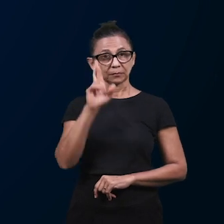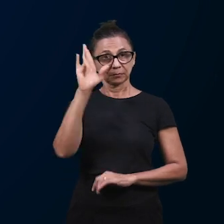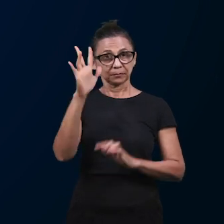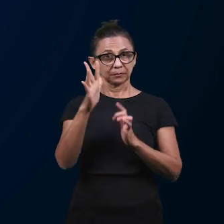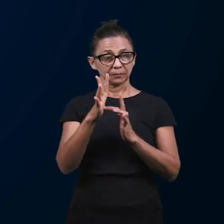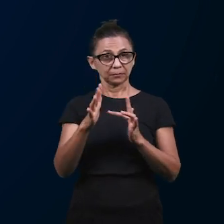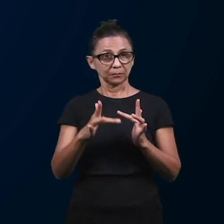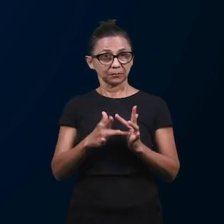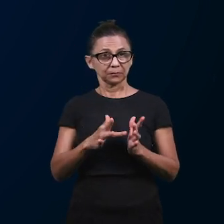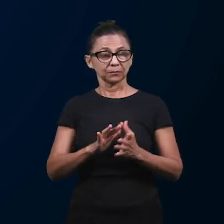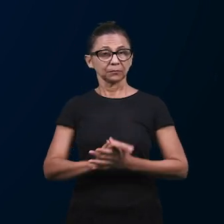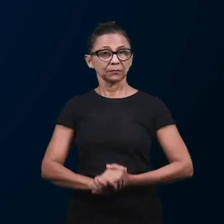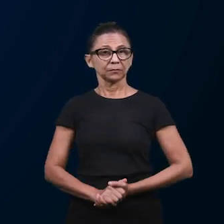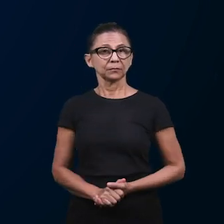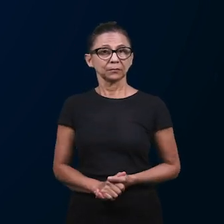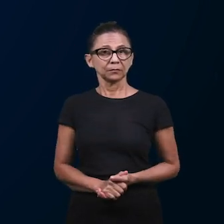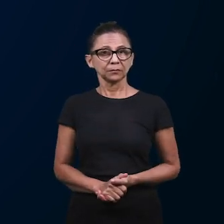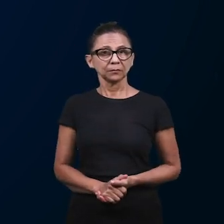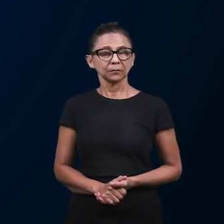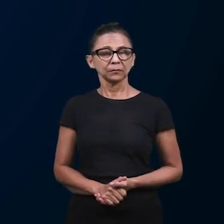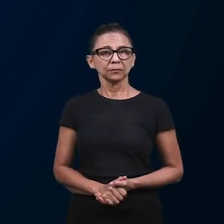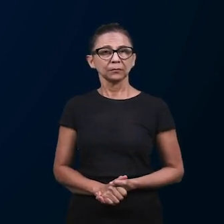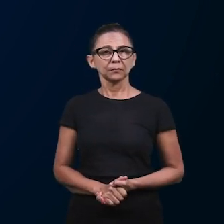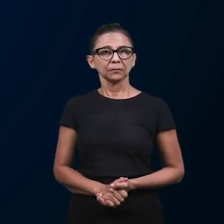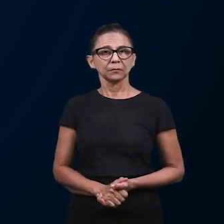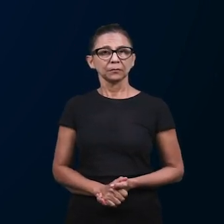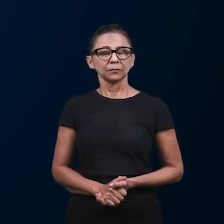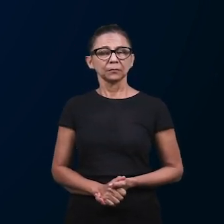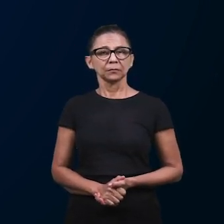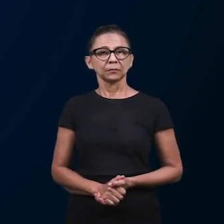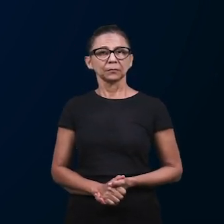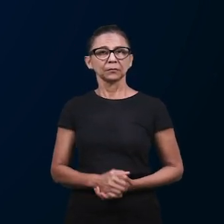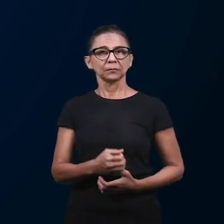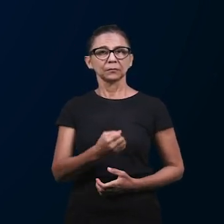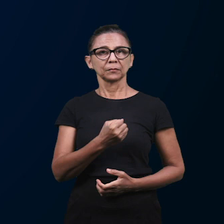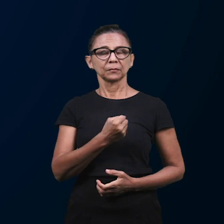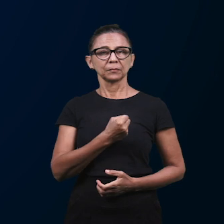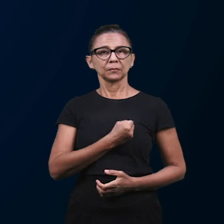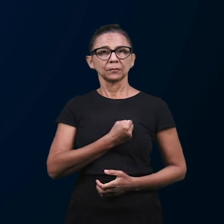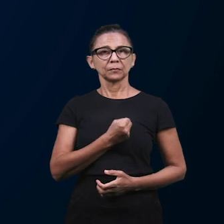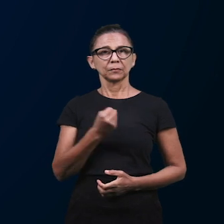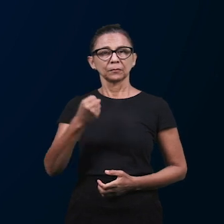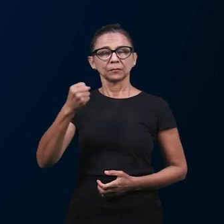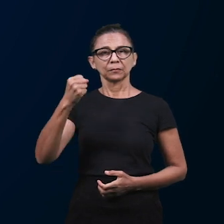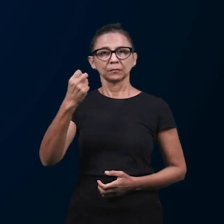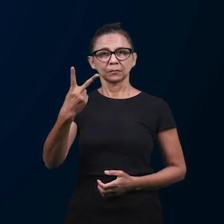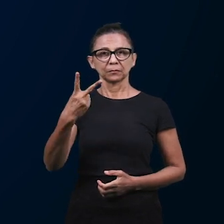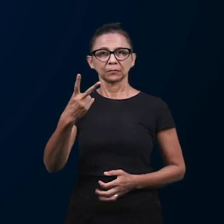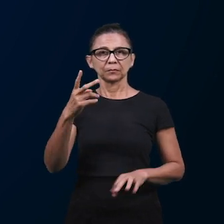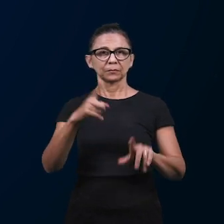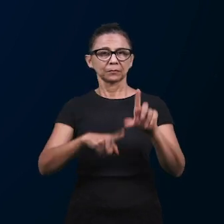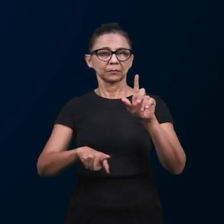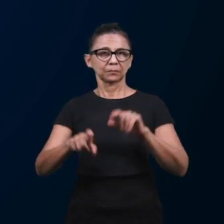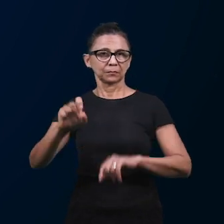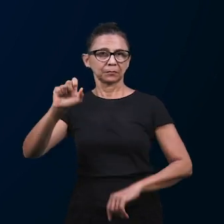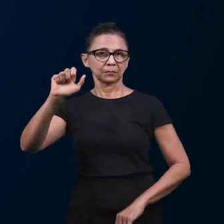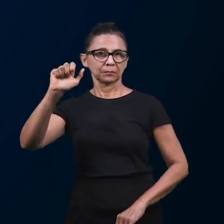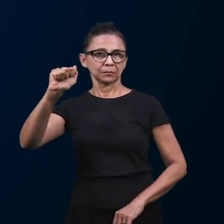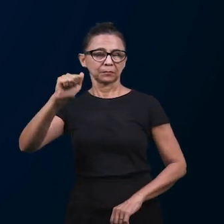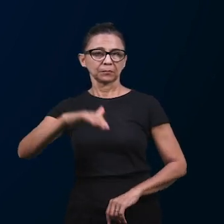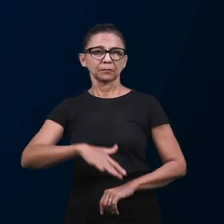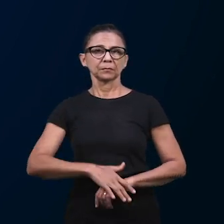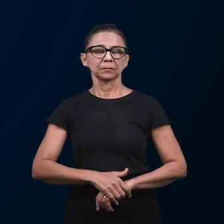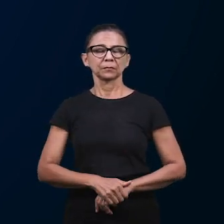Senhor. Os irmãos, respondendo a pergunta de número 2, letra A,